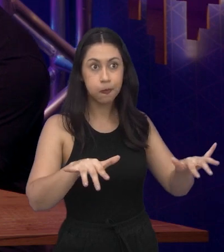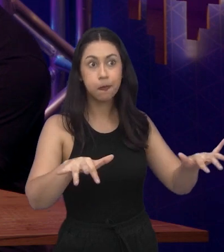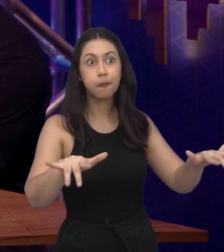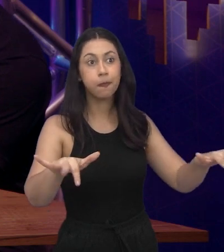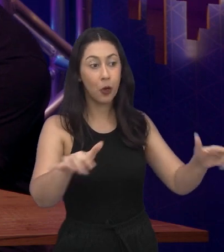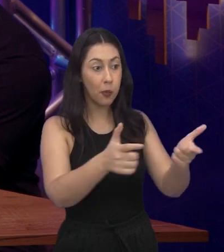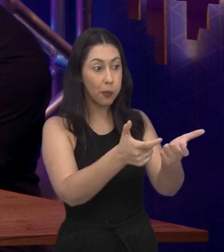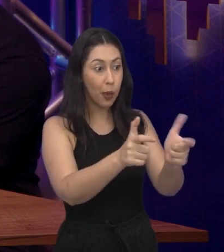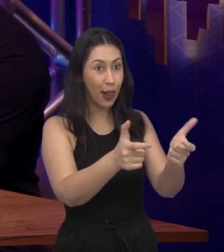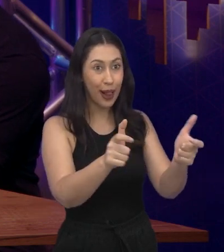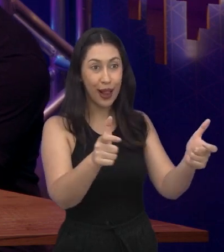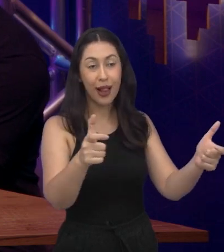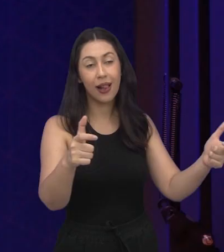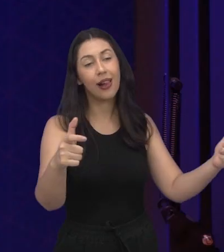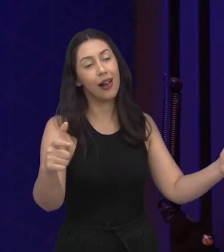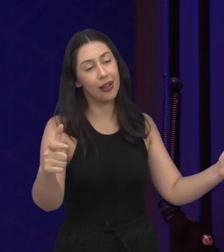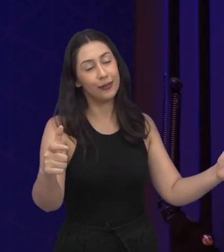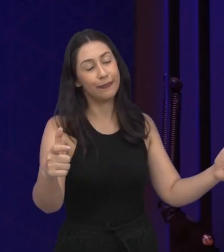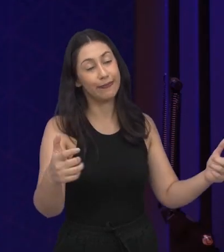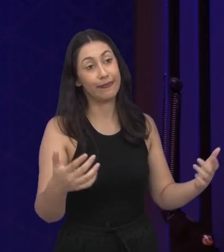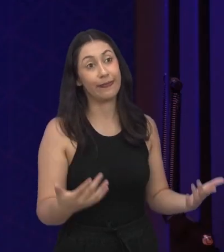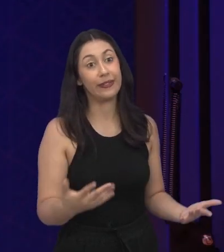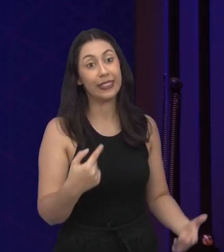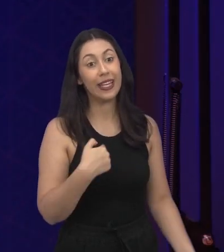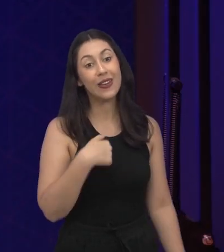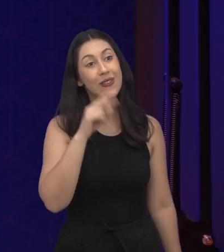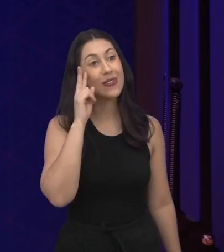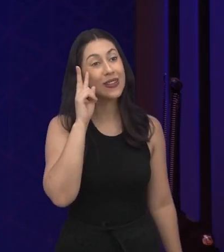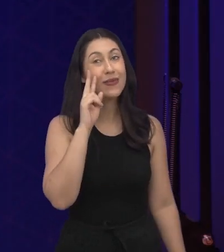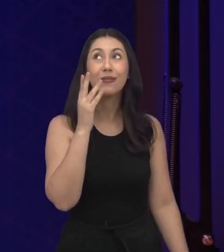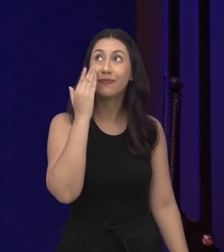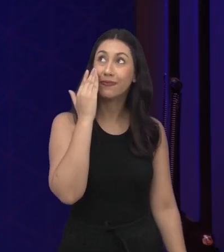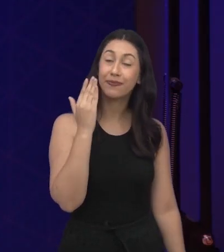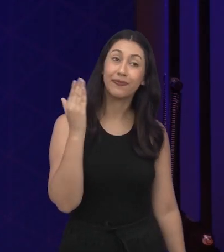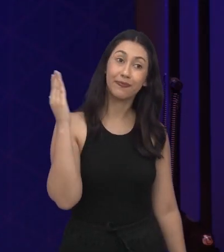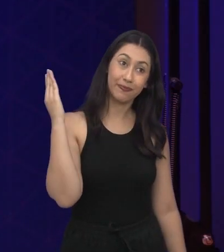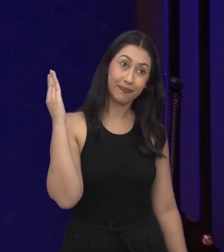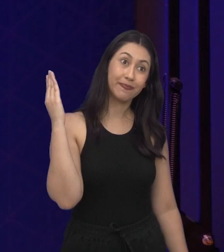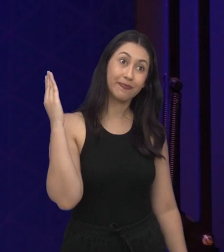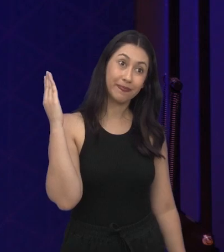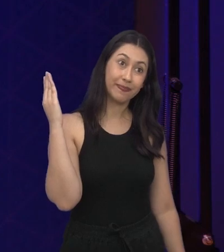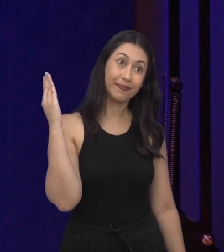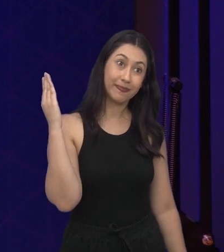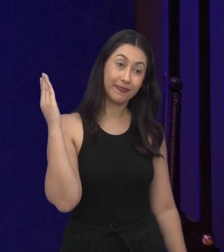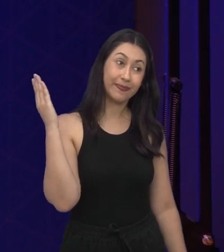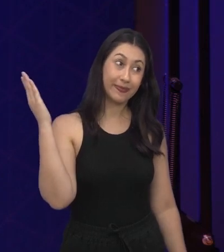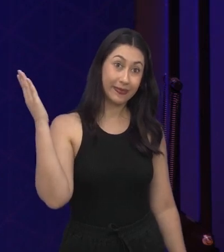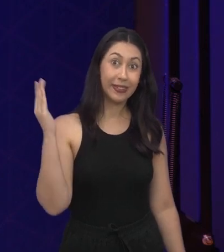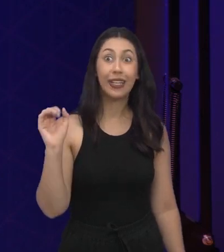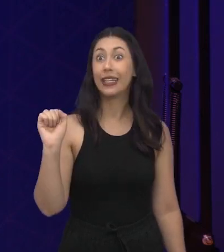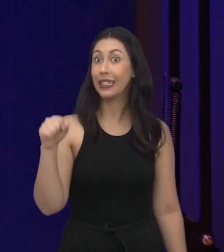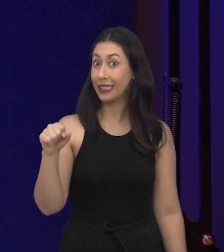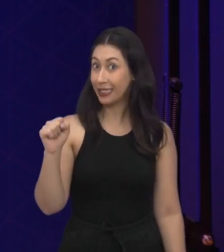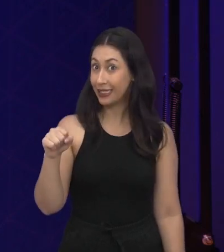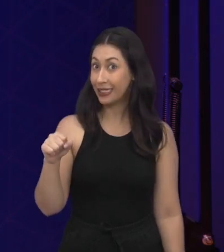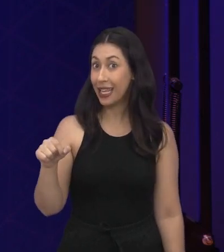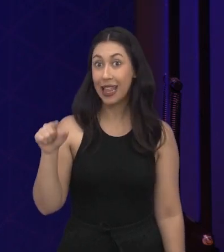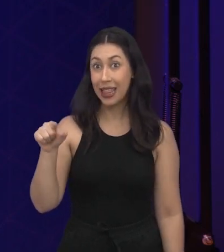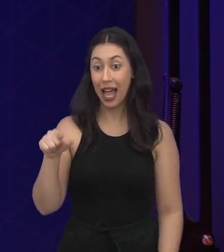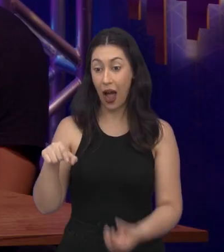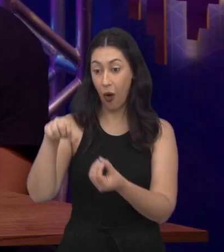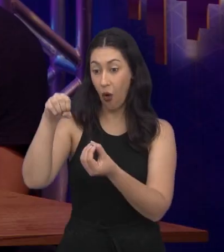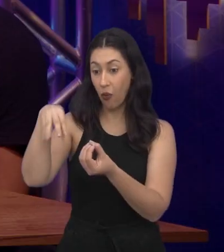situação melhor para, né, se desenvolver, enfim. Eu lembrei de The Last of Us, não é? Exatamente.